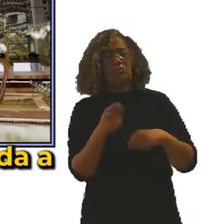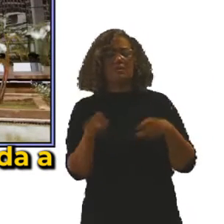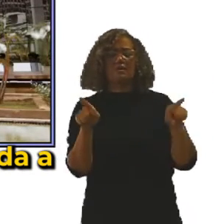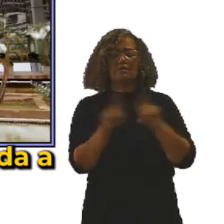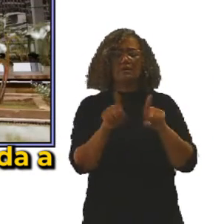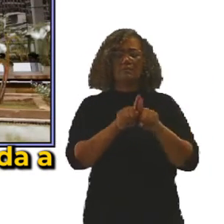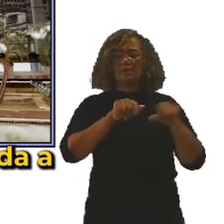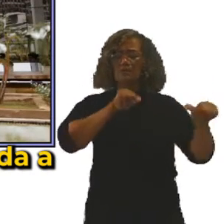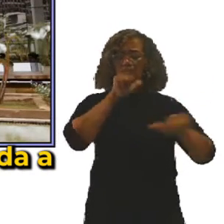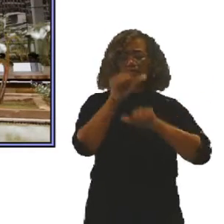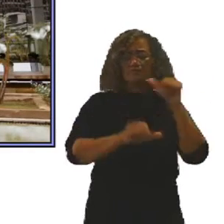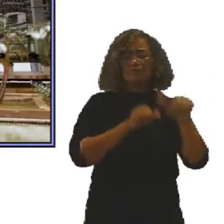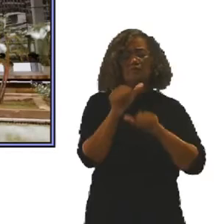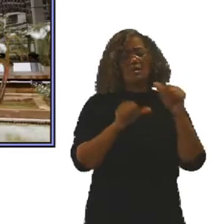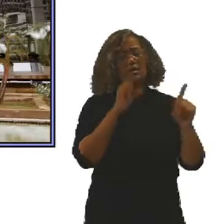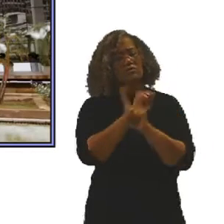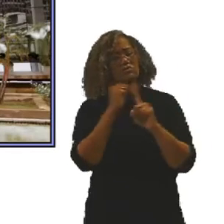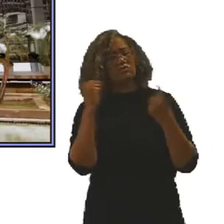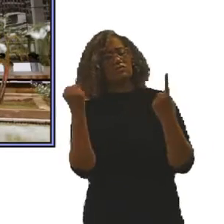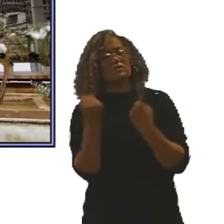de toda a sociedade.